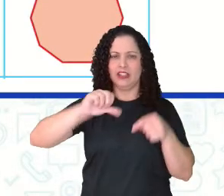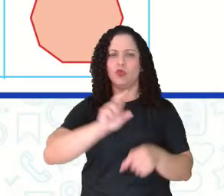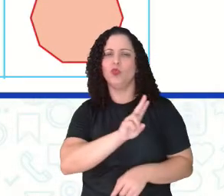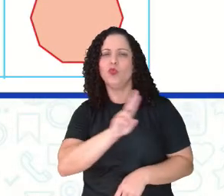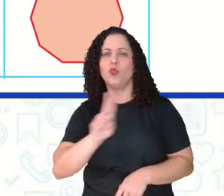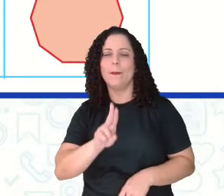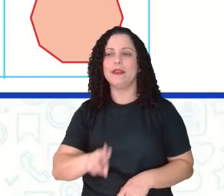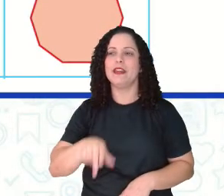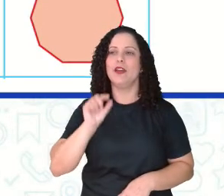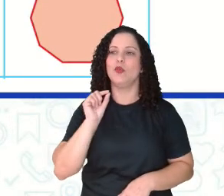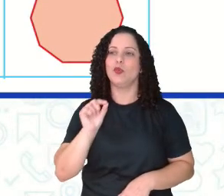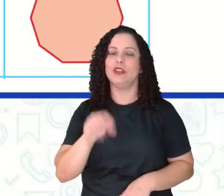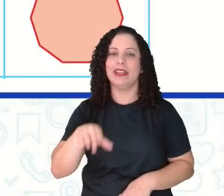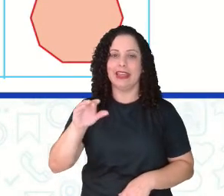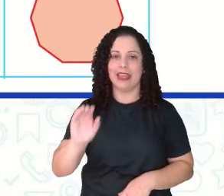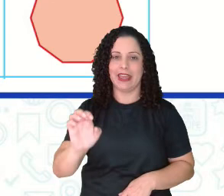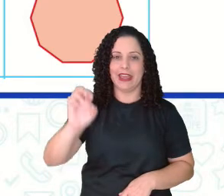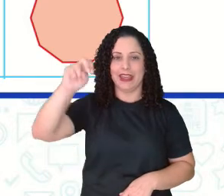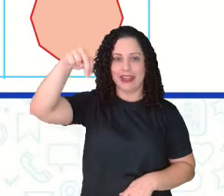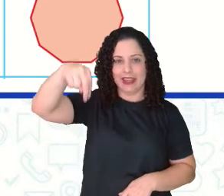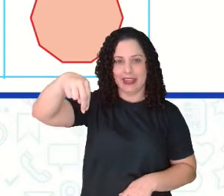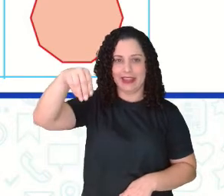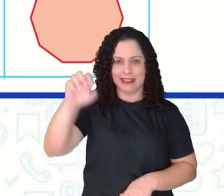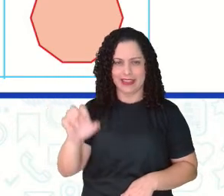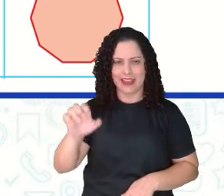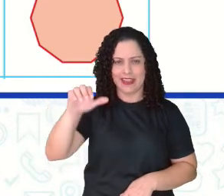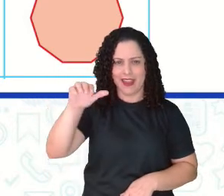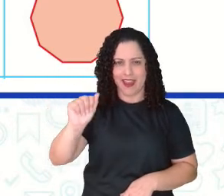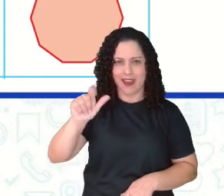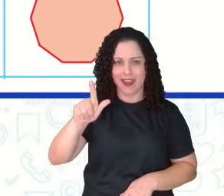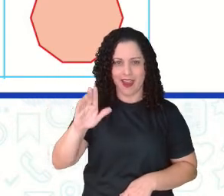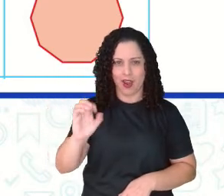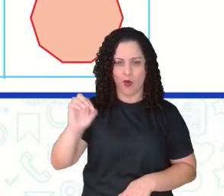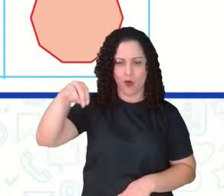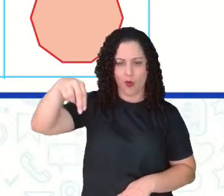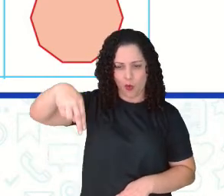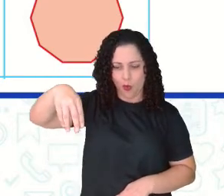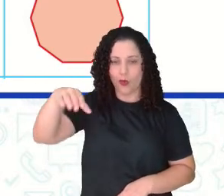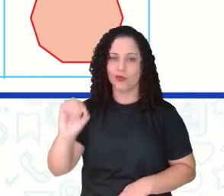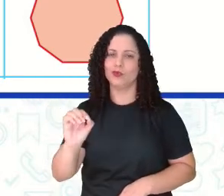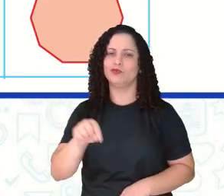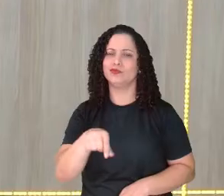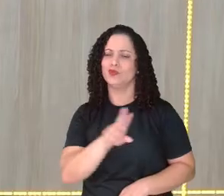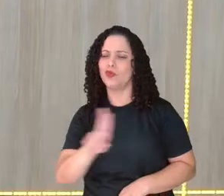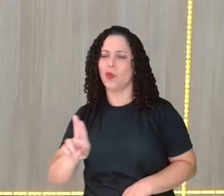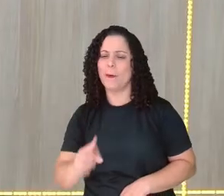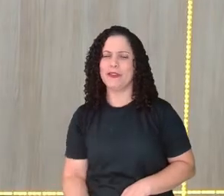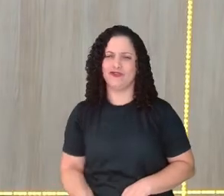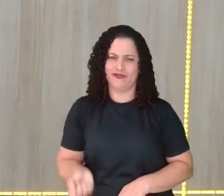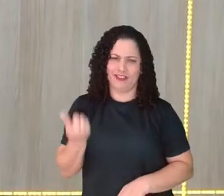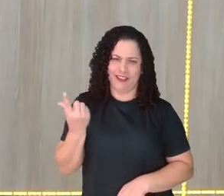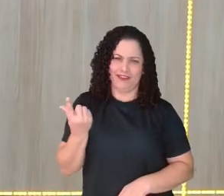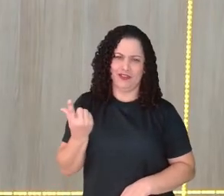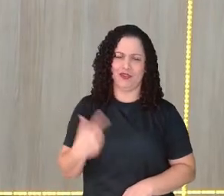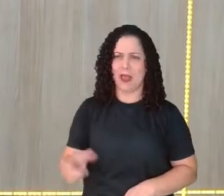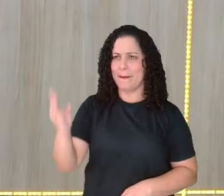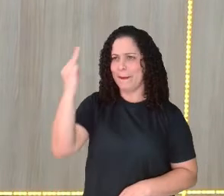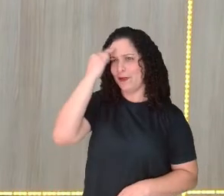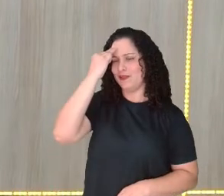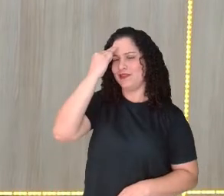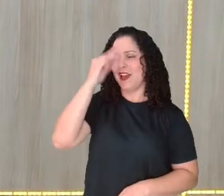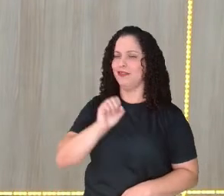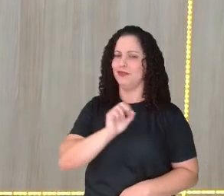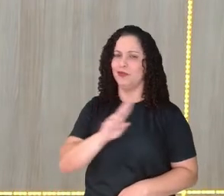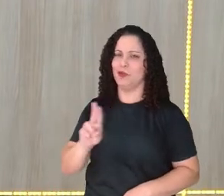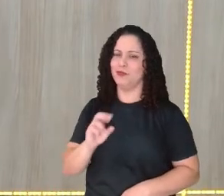de eneágono. É o nome mais estranho, né, professora? Para os alunos aí eles tentarem memorizar essa ideia